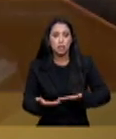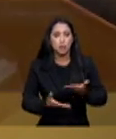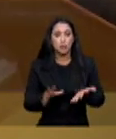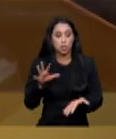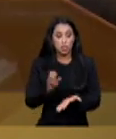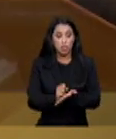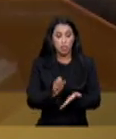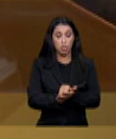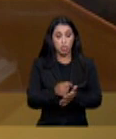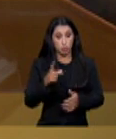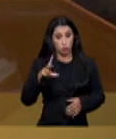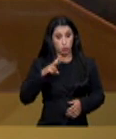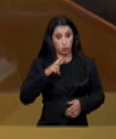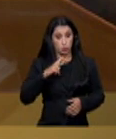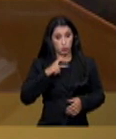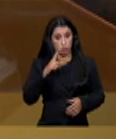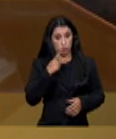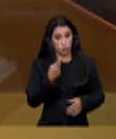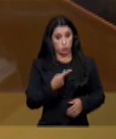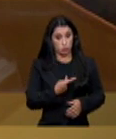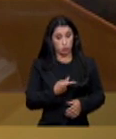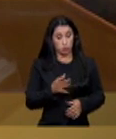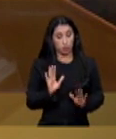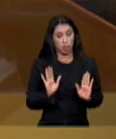dados pessoais deverão observar a boa-fé e os seguintes